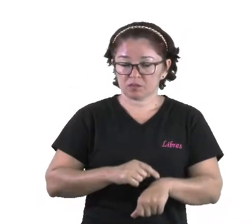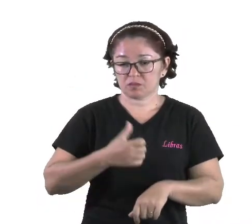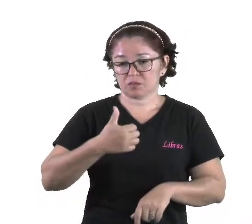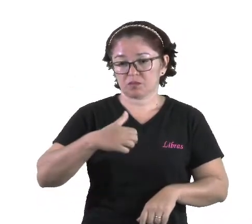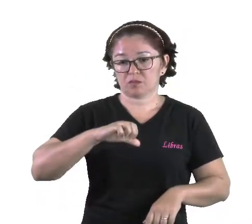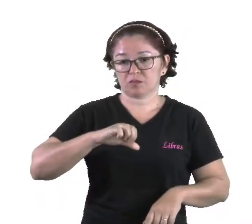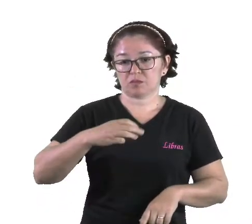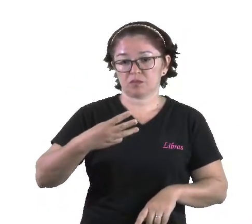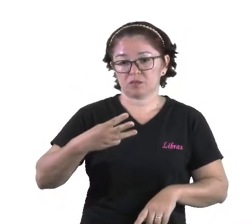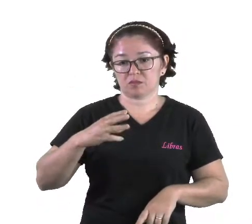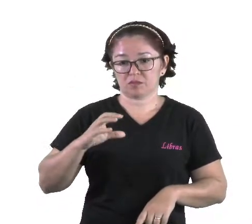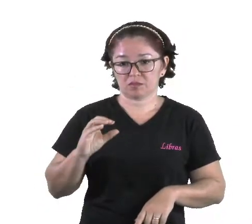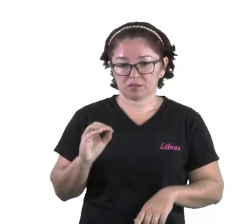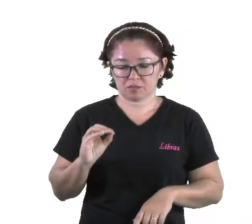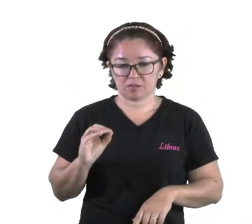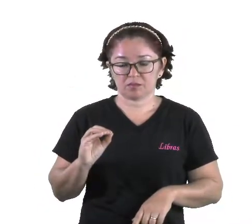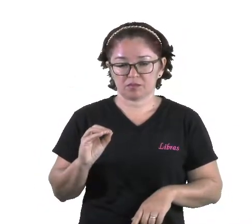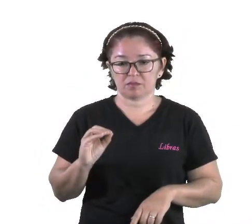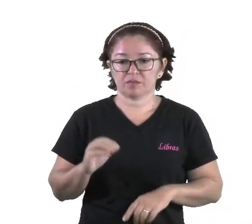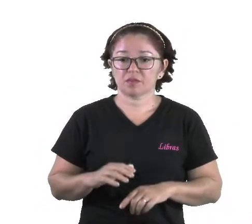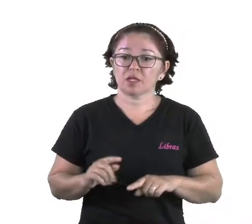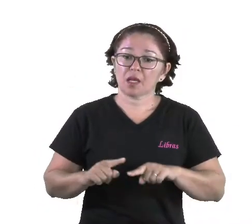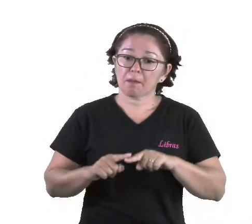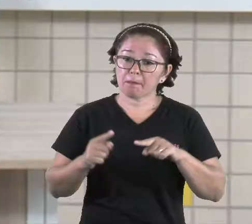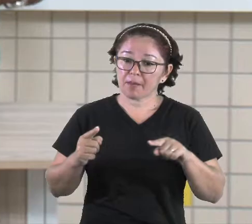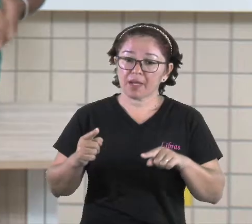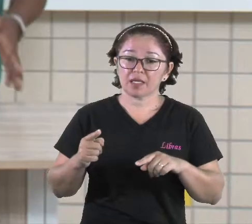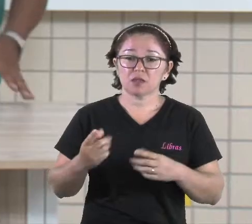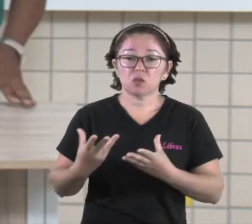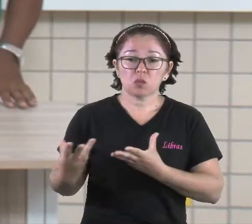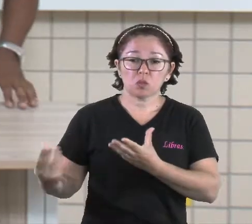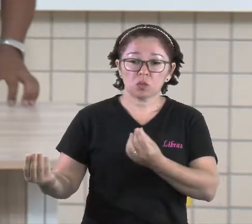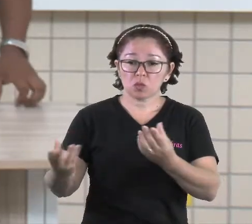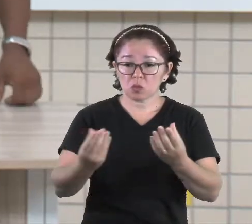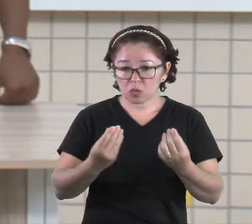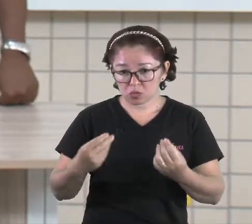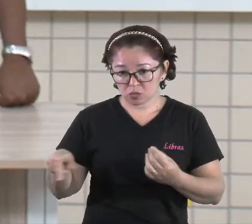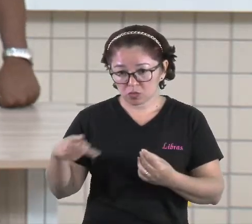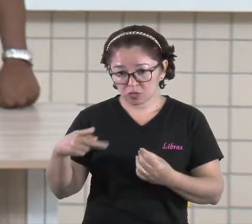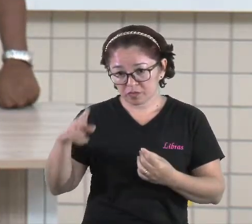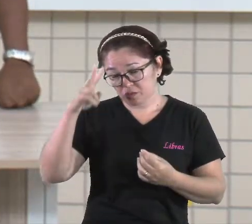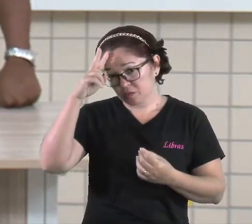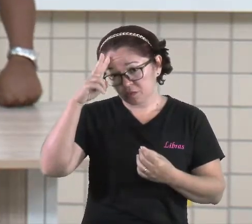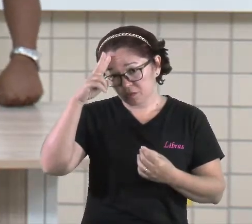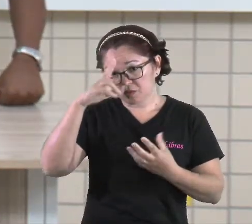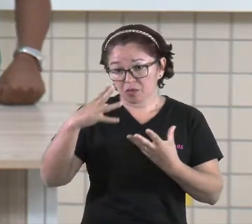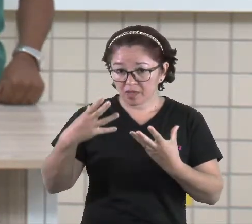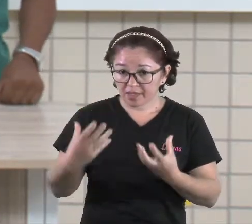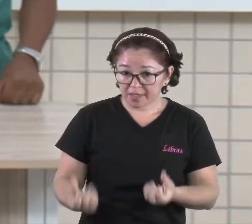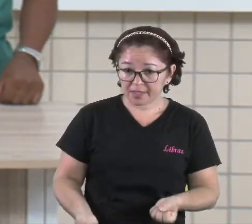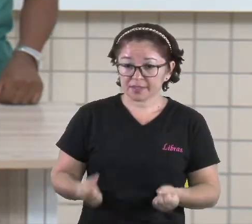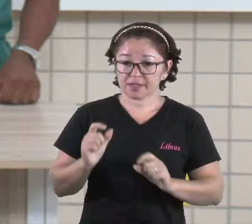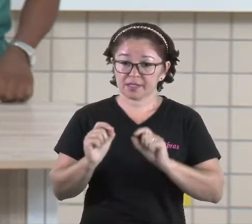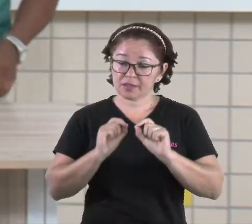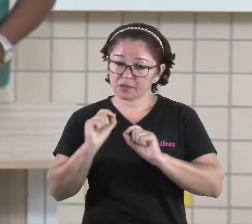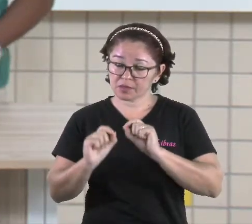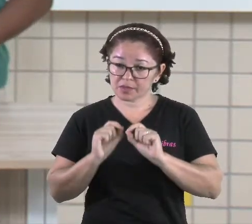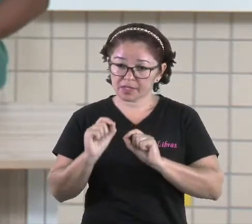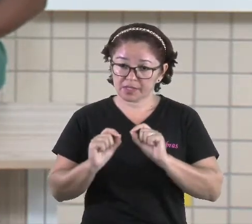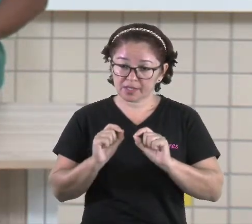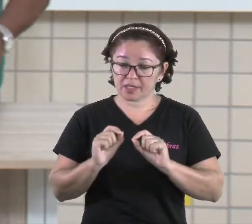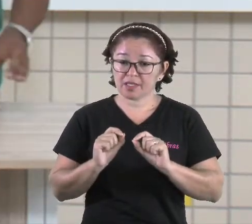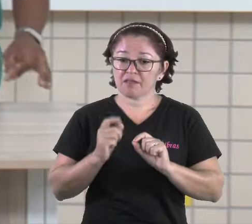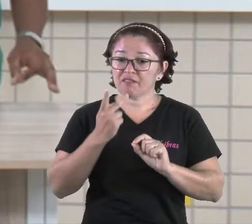em 1930. Mas é comumente para nós historiadores, professores de história, chamar